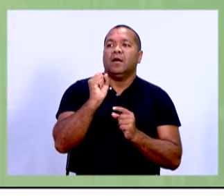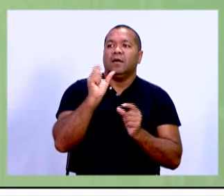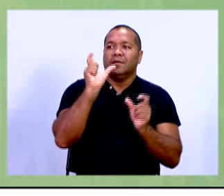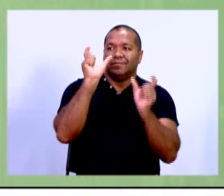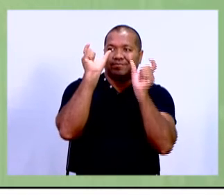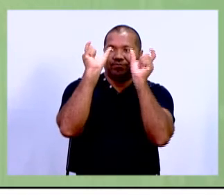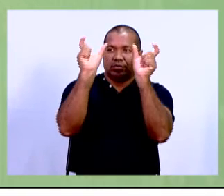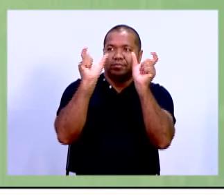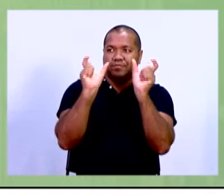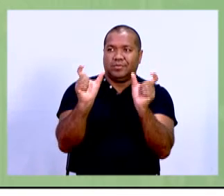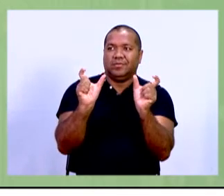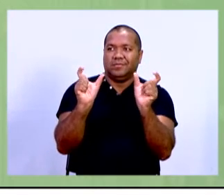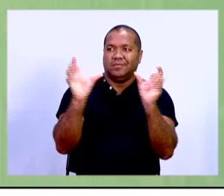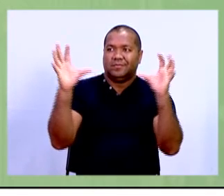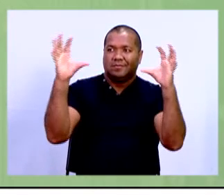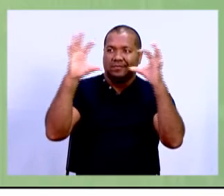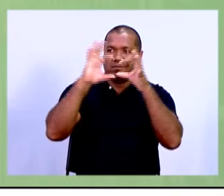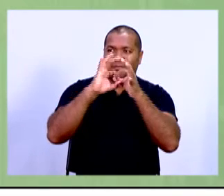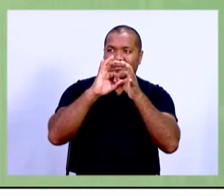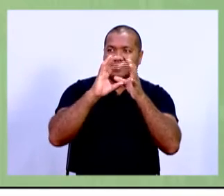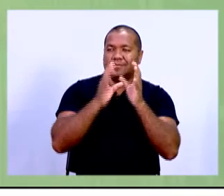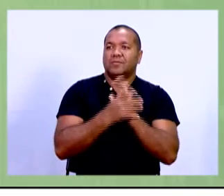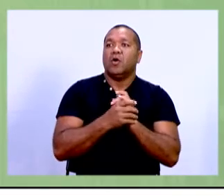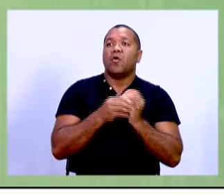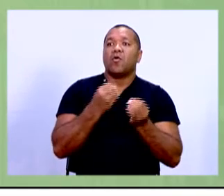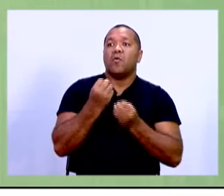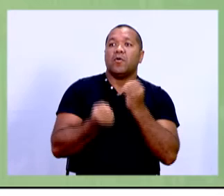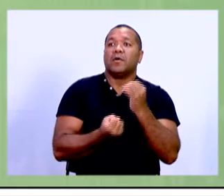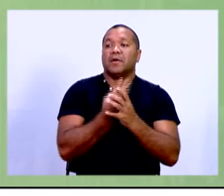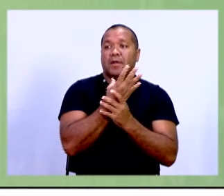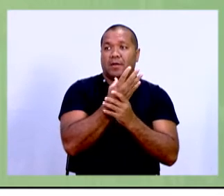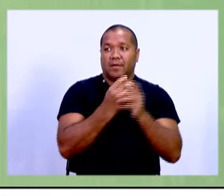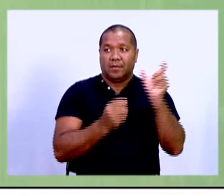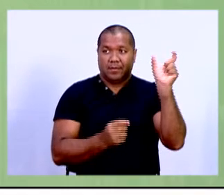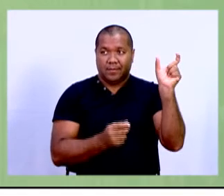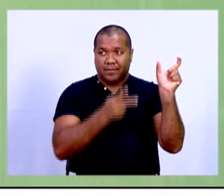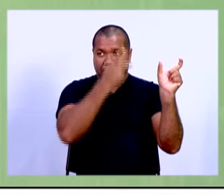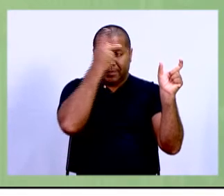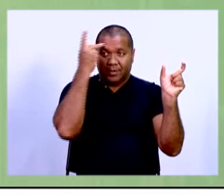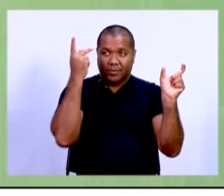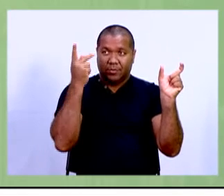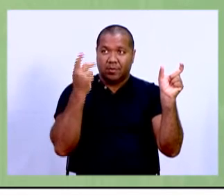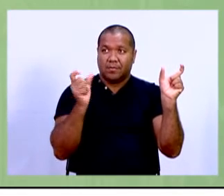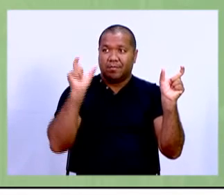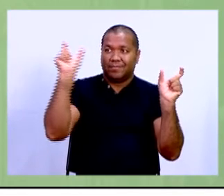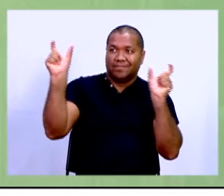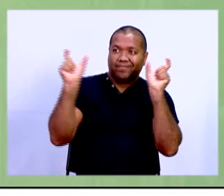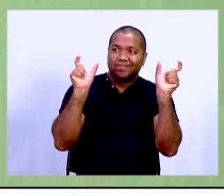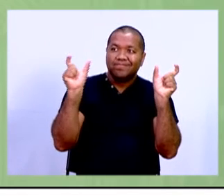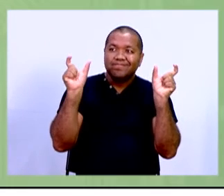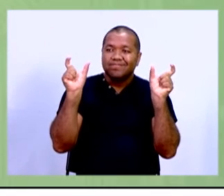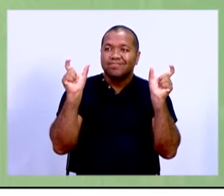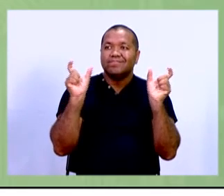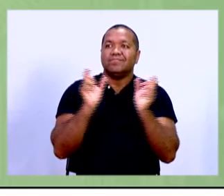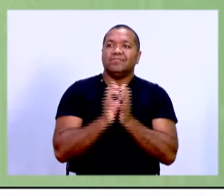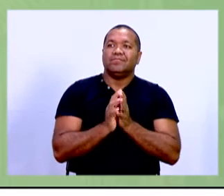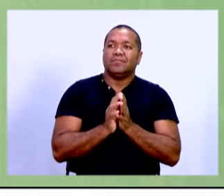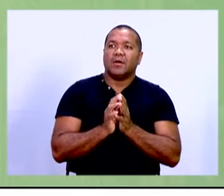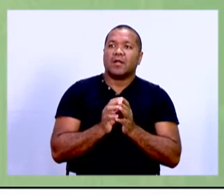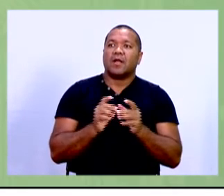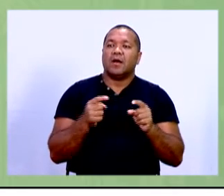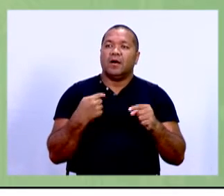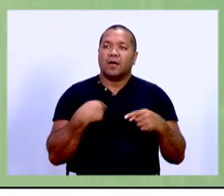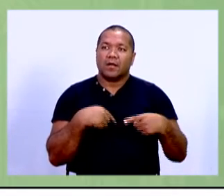composta. Como eu criei a entidade pessoa para um e para outro, então eu